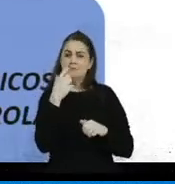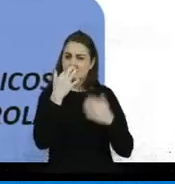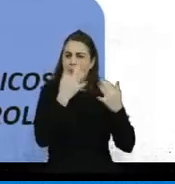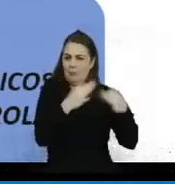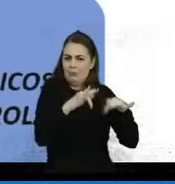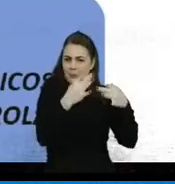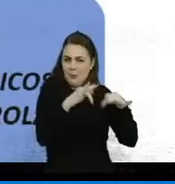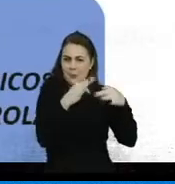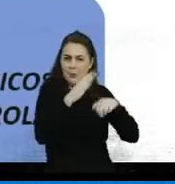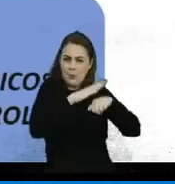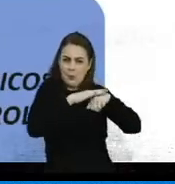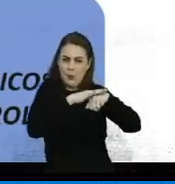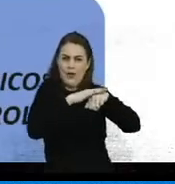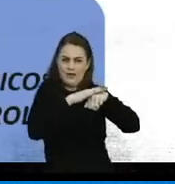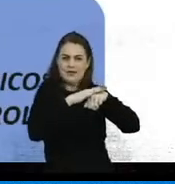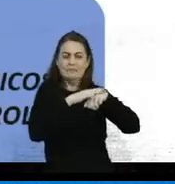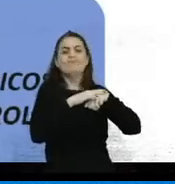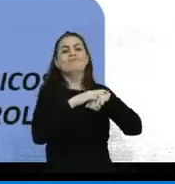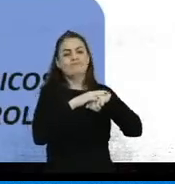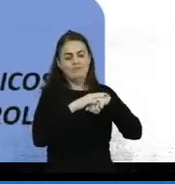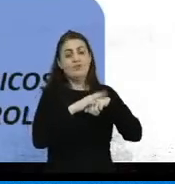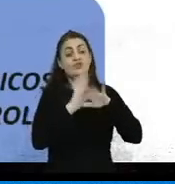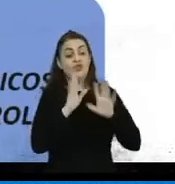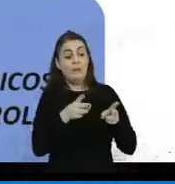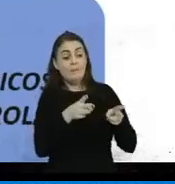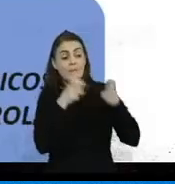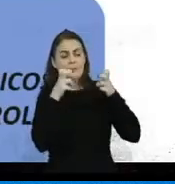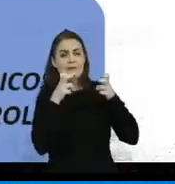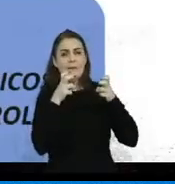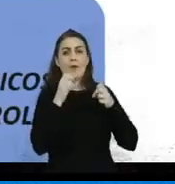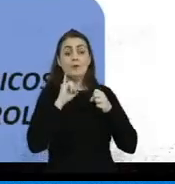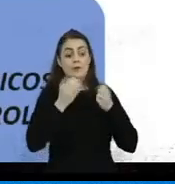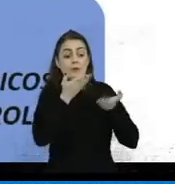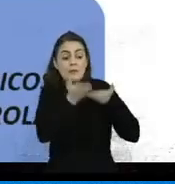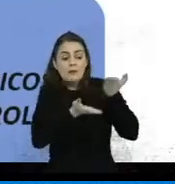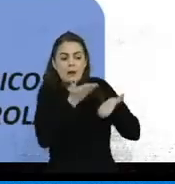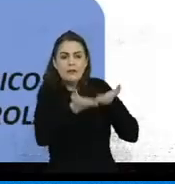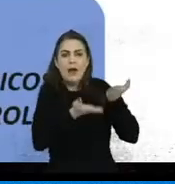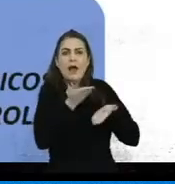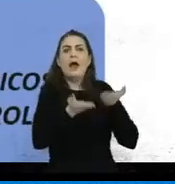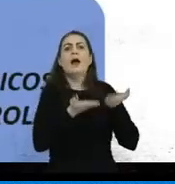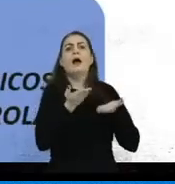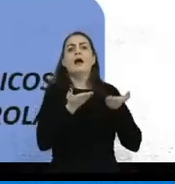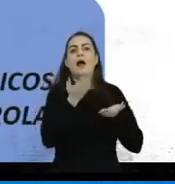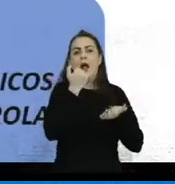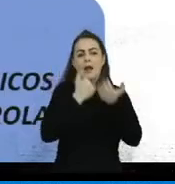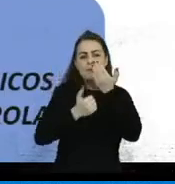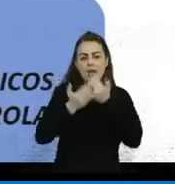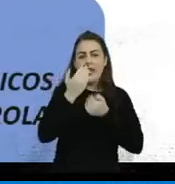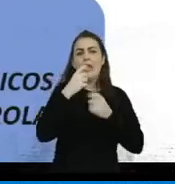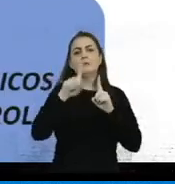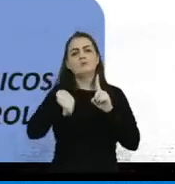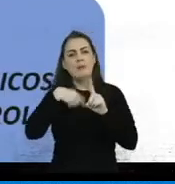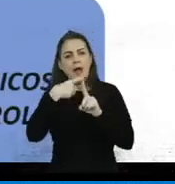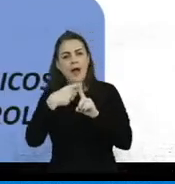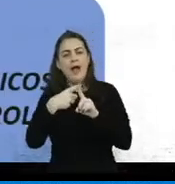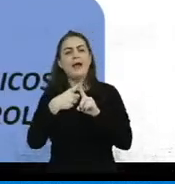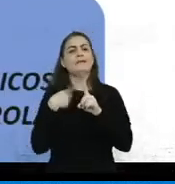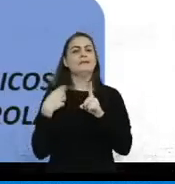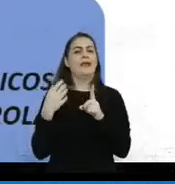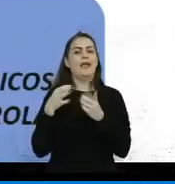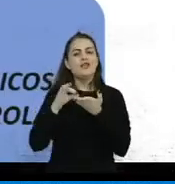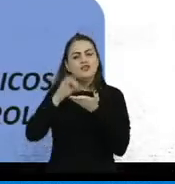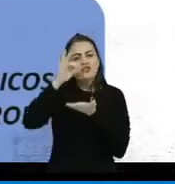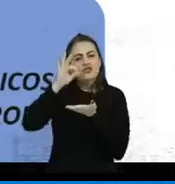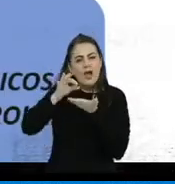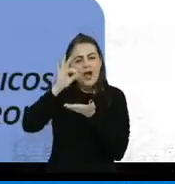né? Você ataca vários pontos ao mesmo tempo, mesmo que ele use medicamento, sabe como isso ajuda. A gente não pode